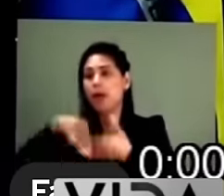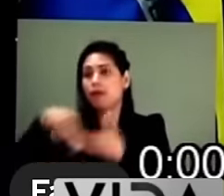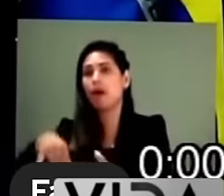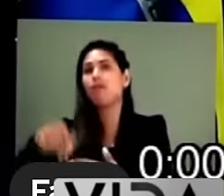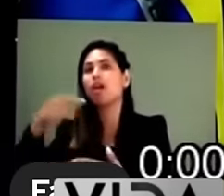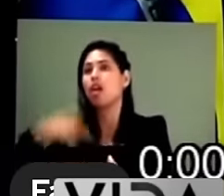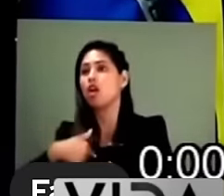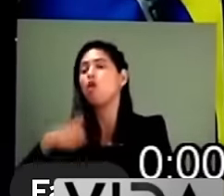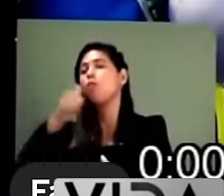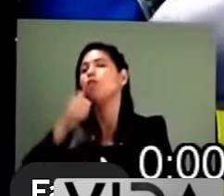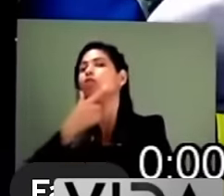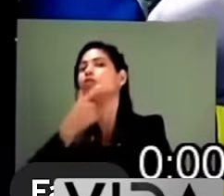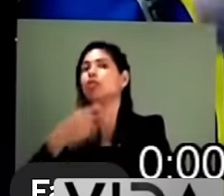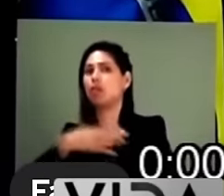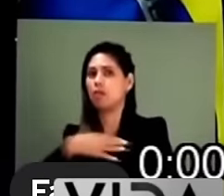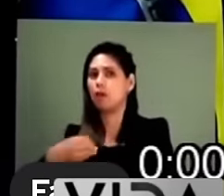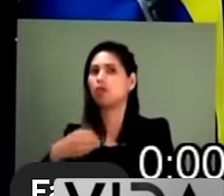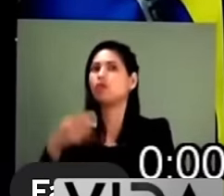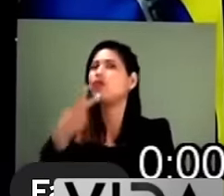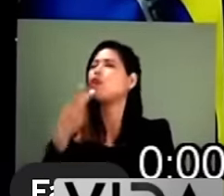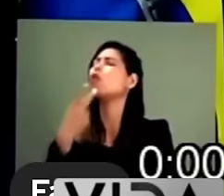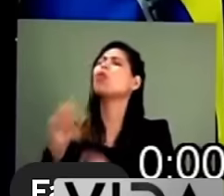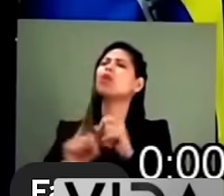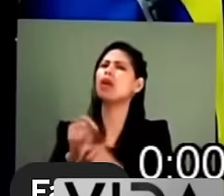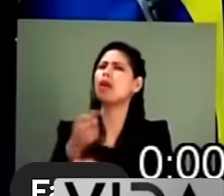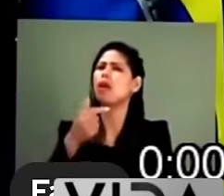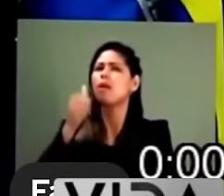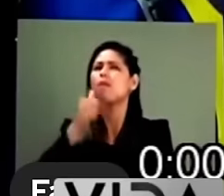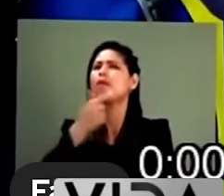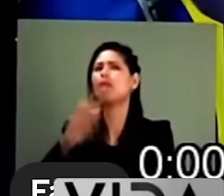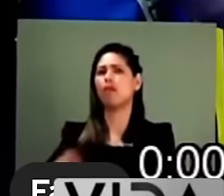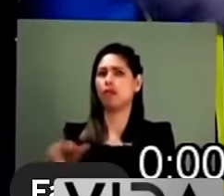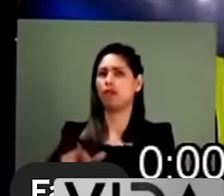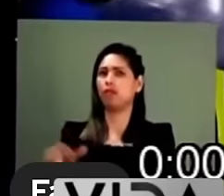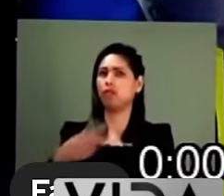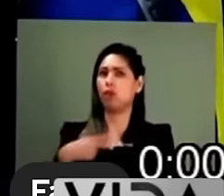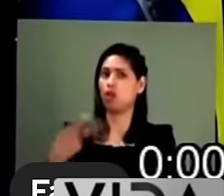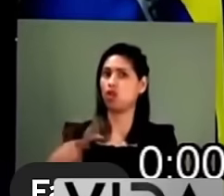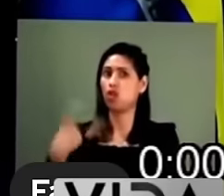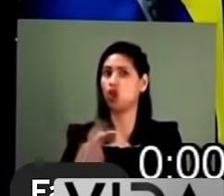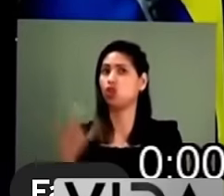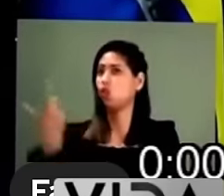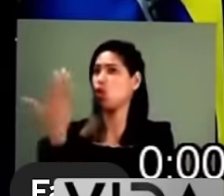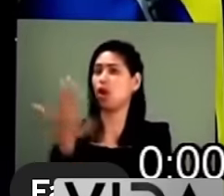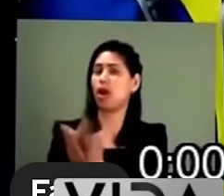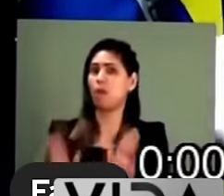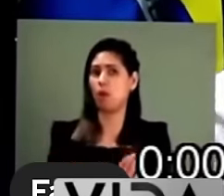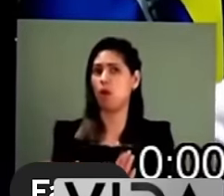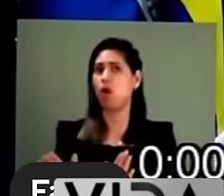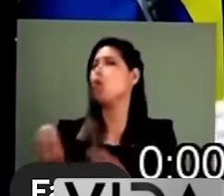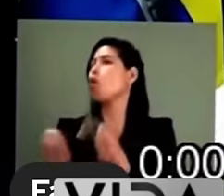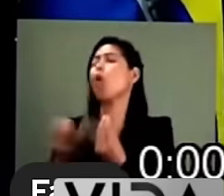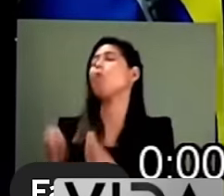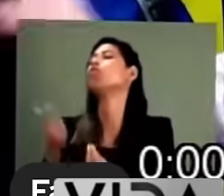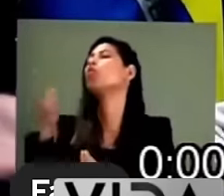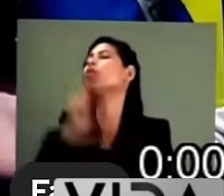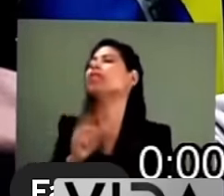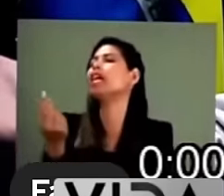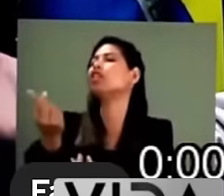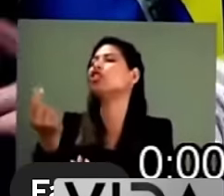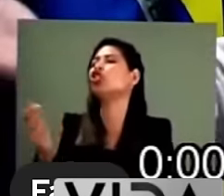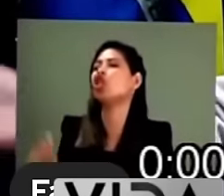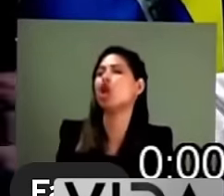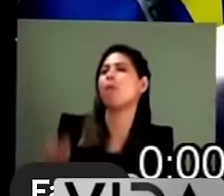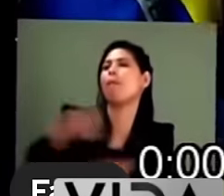quebrou. Meu pai virou para nós e falou assim para minha mãe, agora você faz, tô imaginando lá em casa, não tem jeito de a gente ir todo domingo mais, não, porque a gente quebrou.